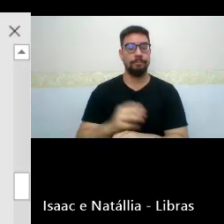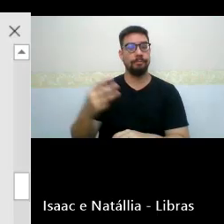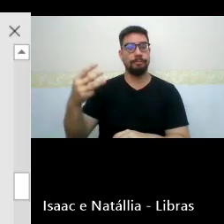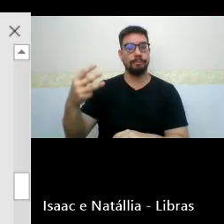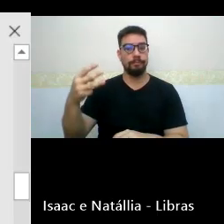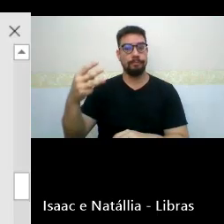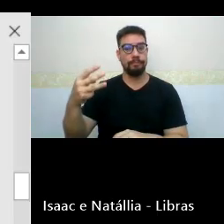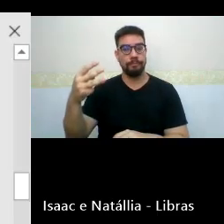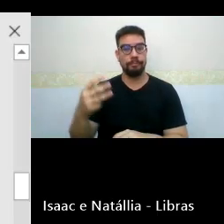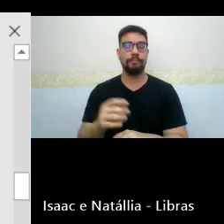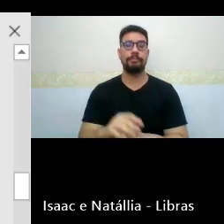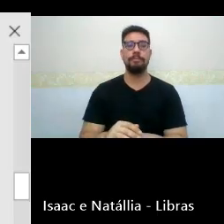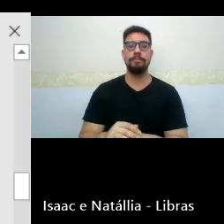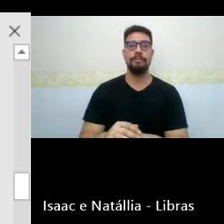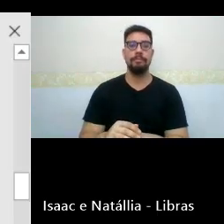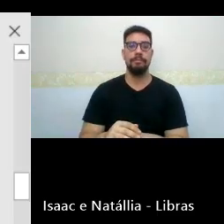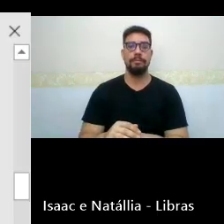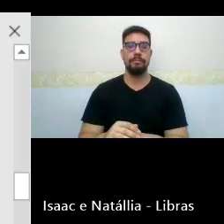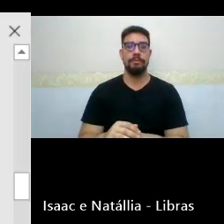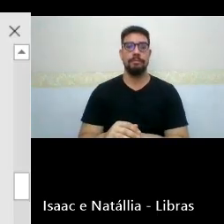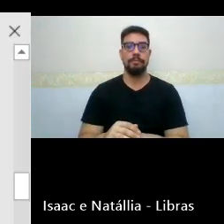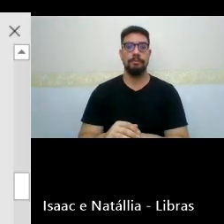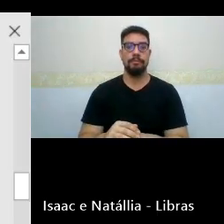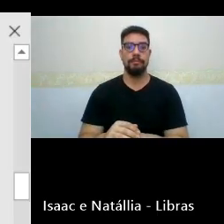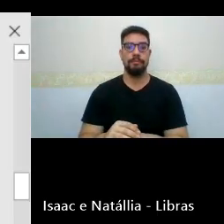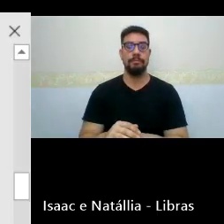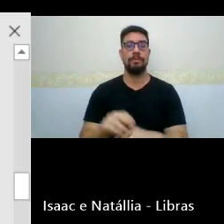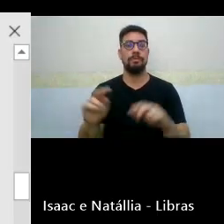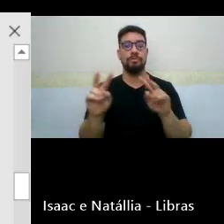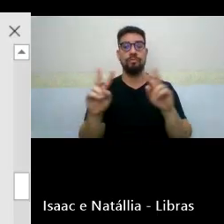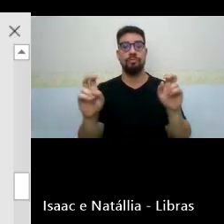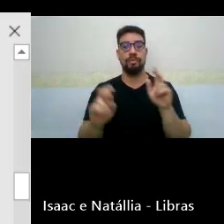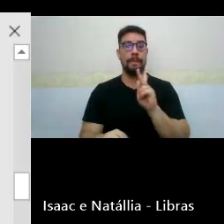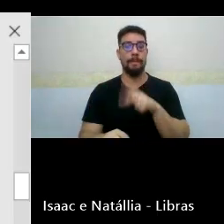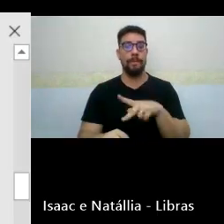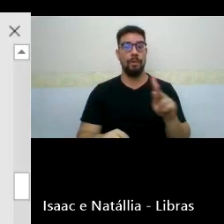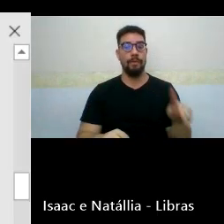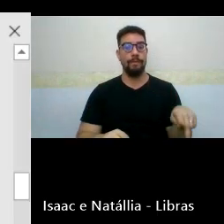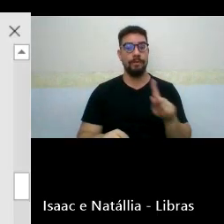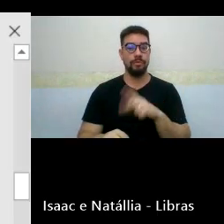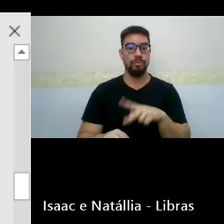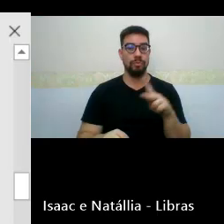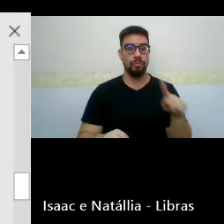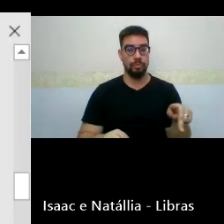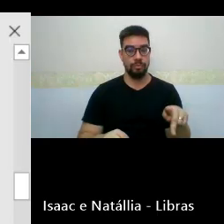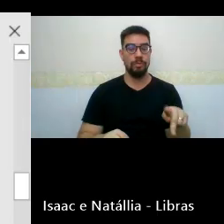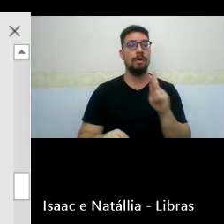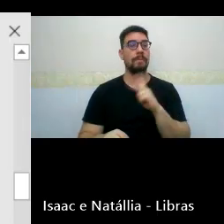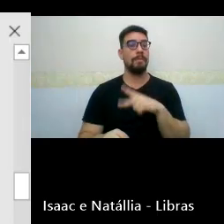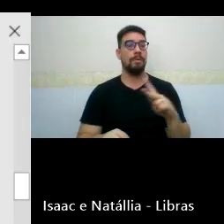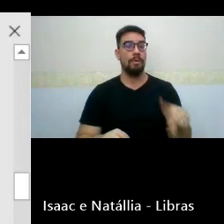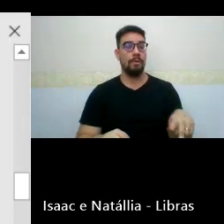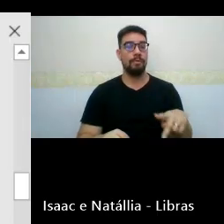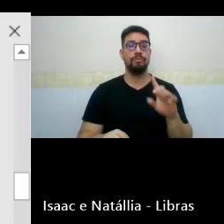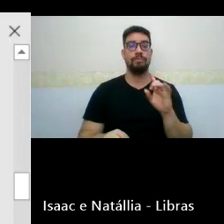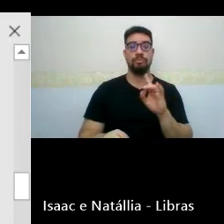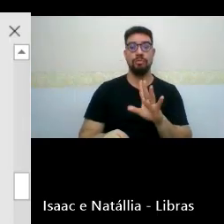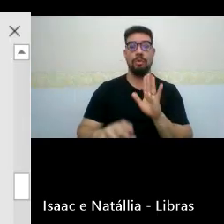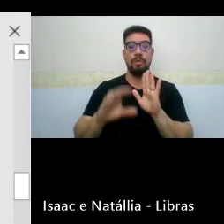fala diretamente a respeito do professor. O professor não é um simples executor da prescrição do